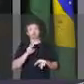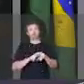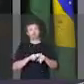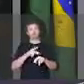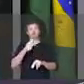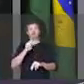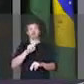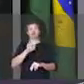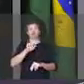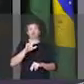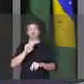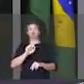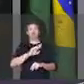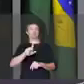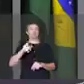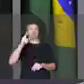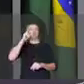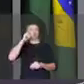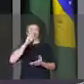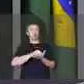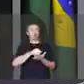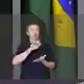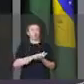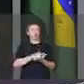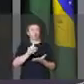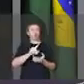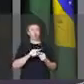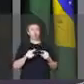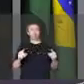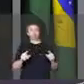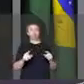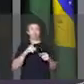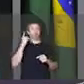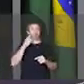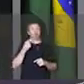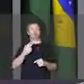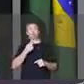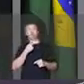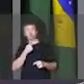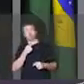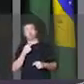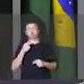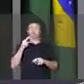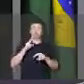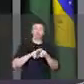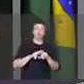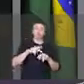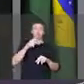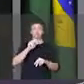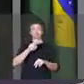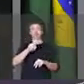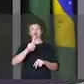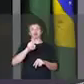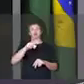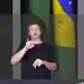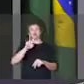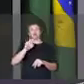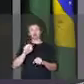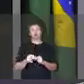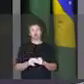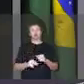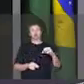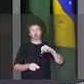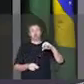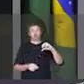preventiva e não multa diária, mas deputados não podem ser presos preventivamente. 9.